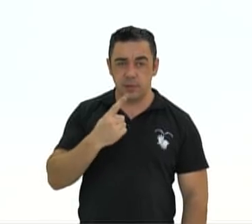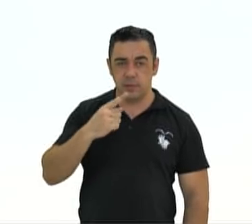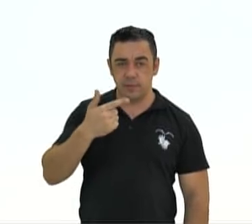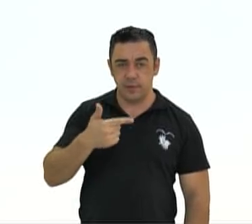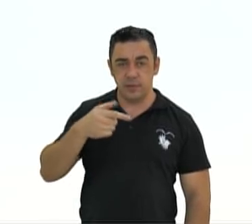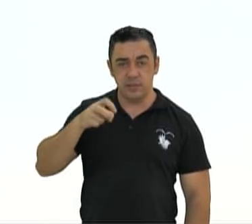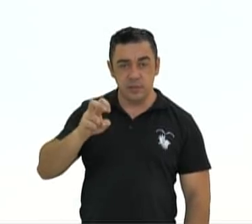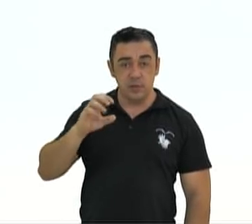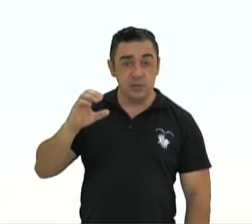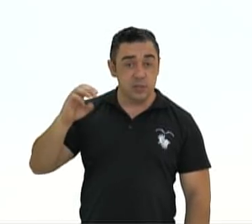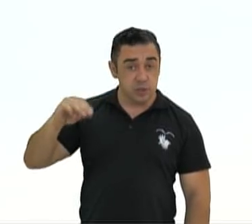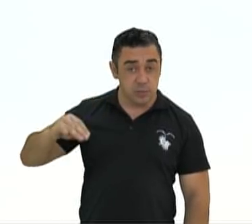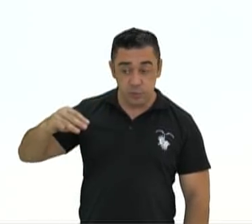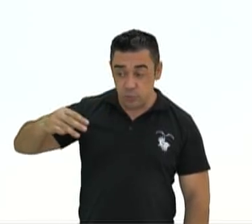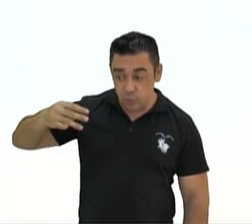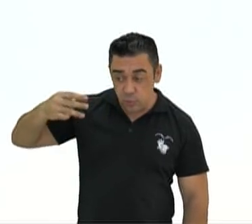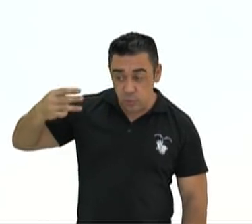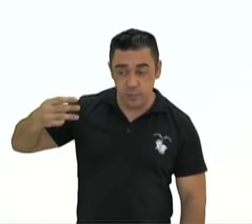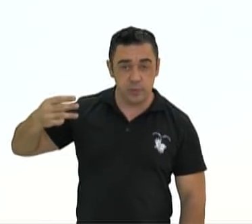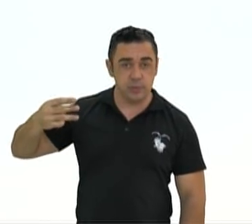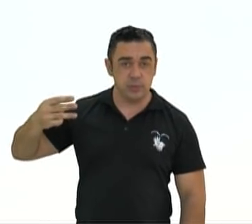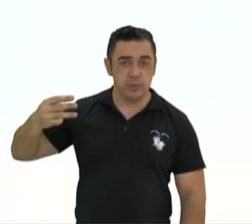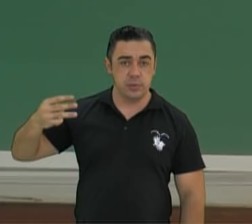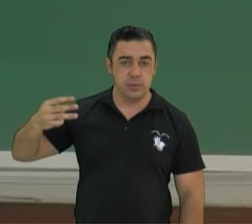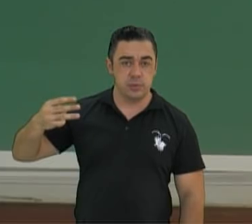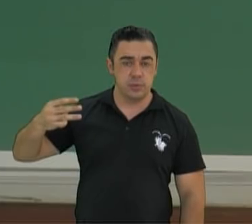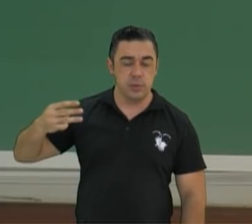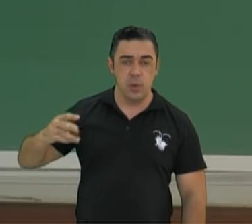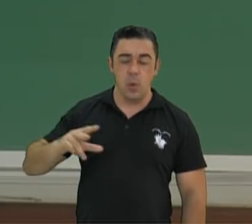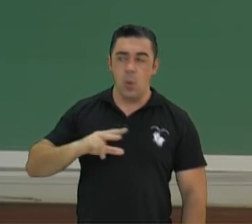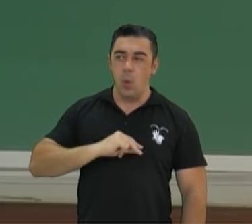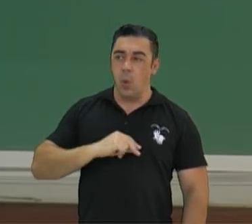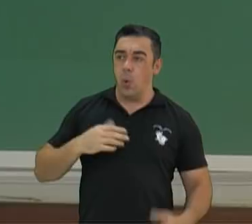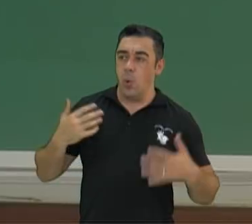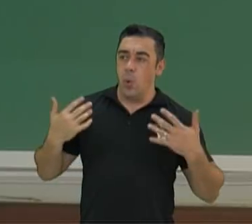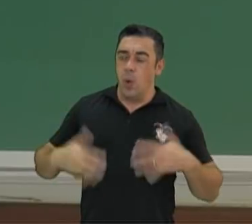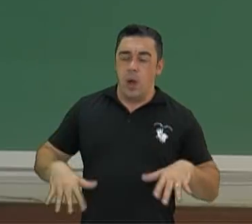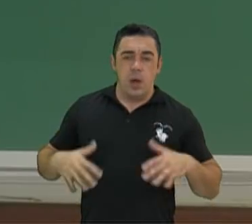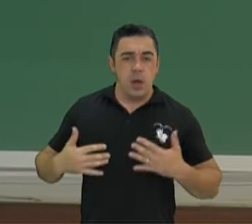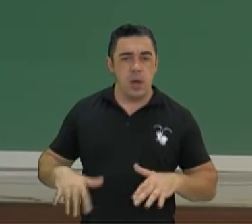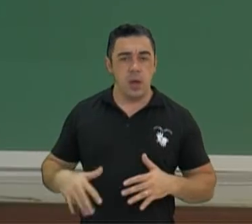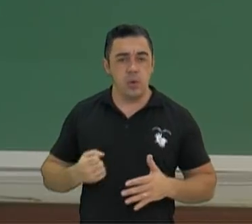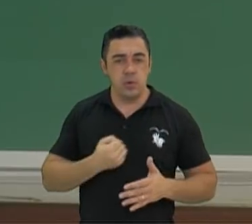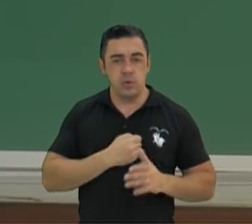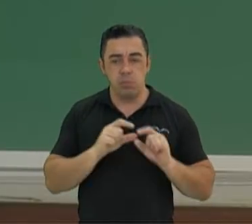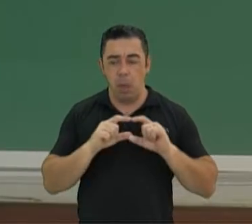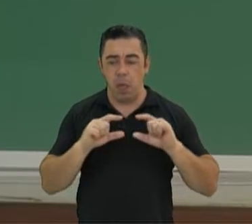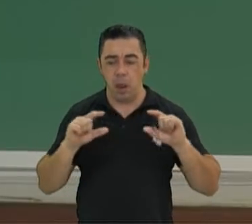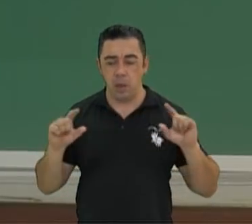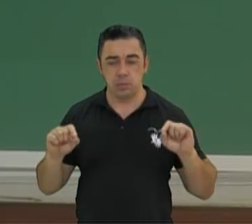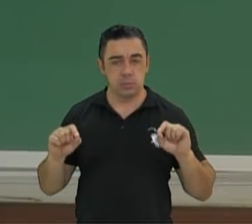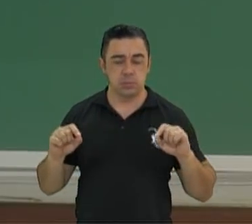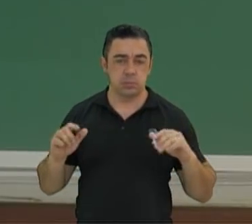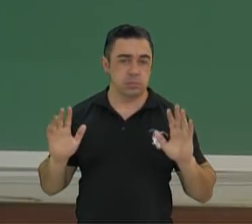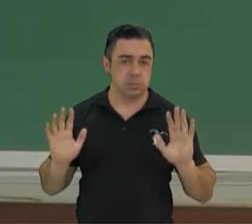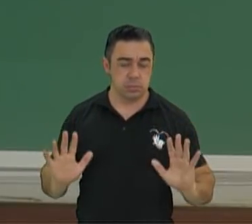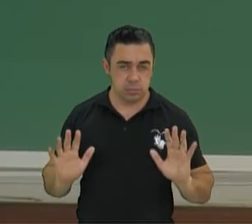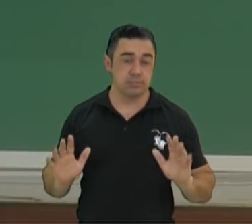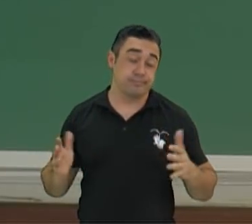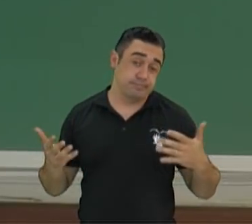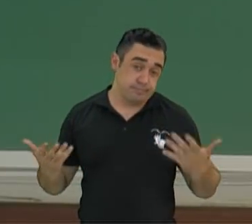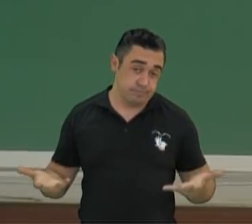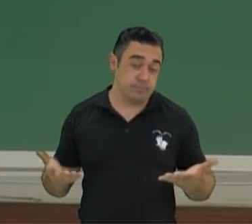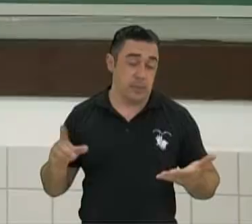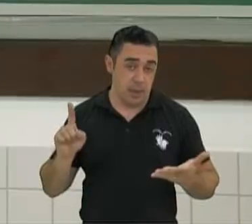28,125 centímetros cúbicos. Professora, que número grande! Que trabalhosa que foi essa conta! Pois